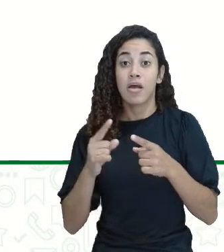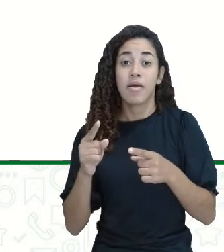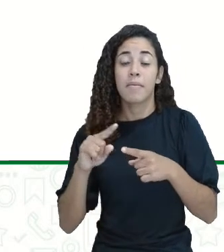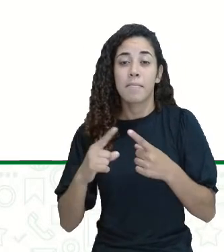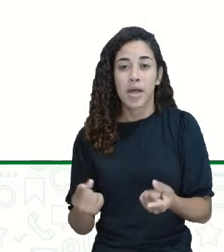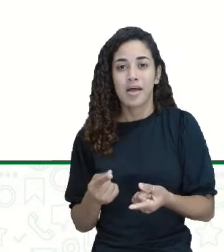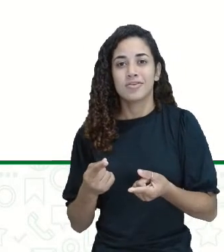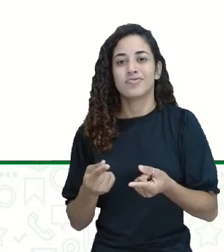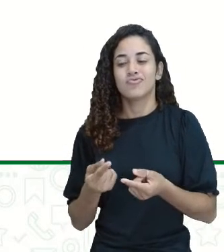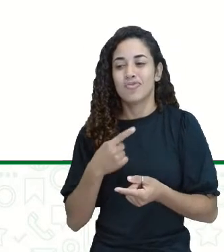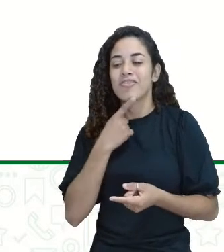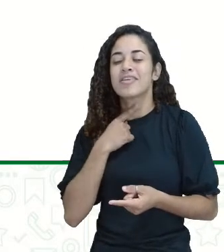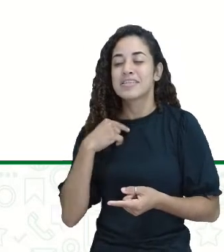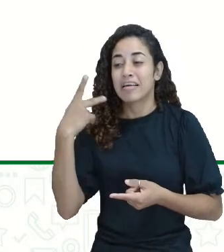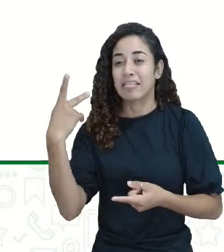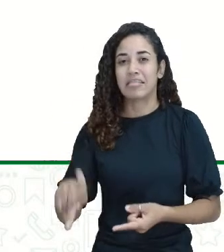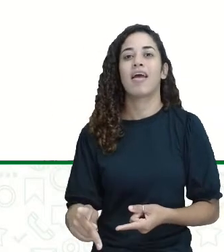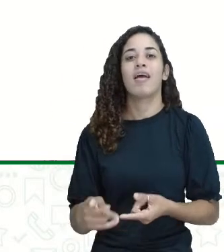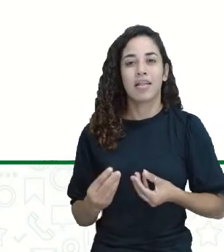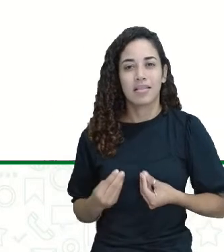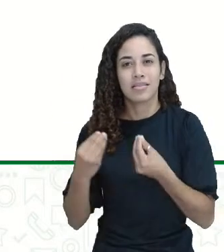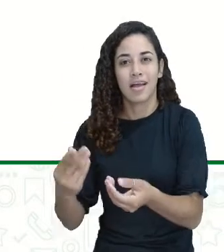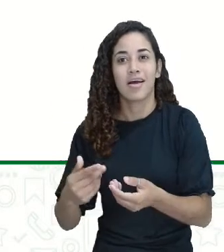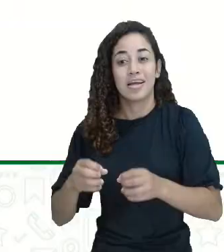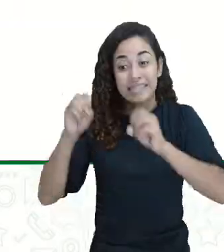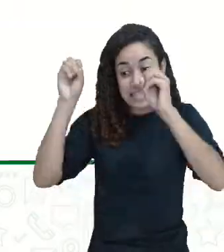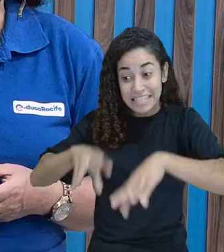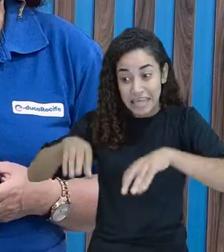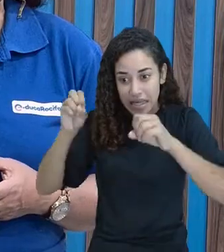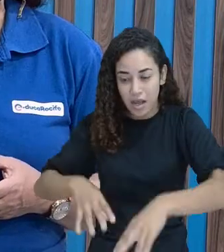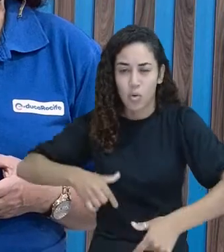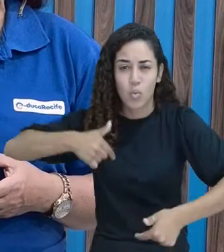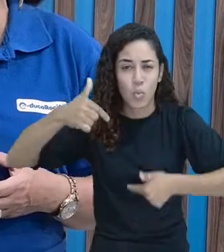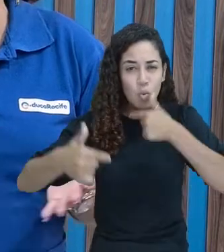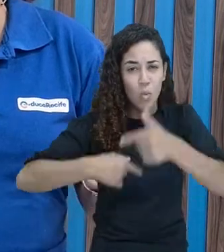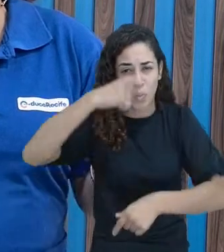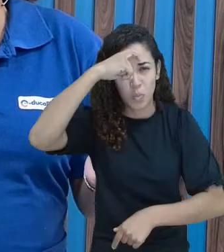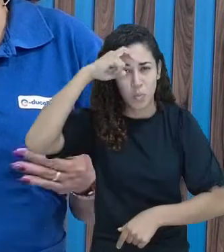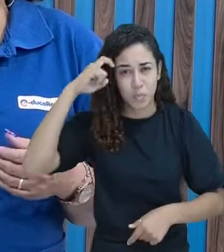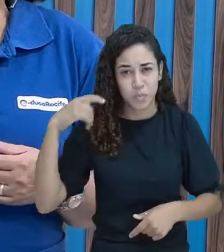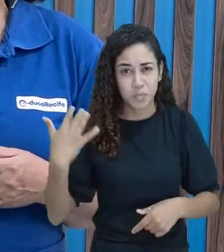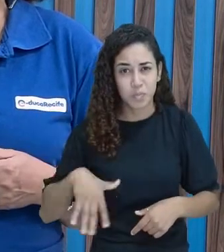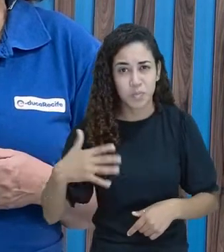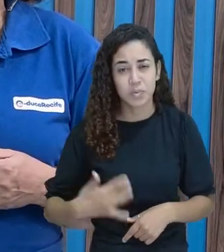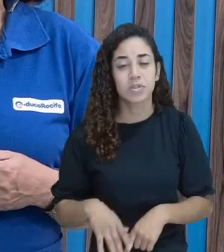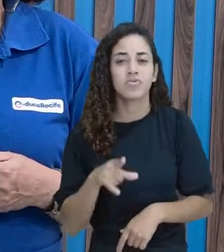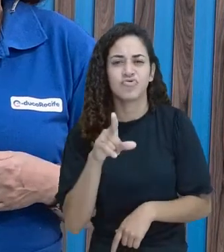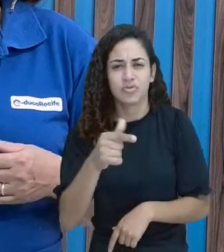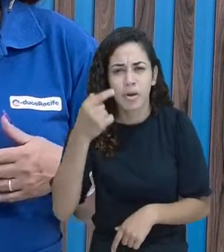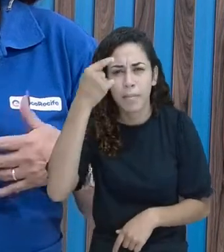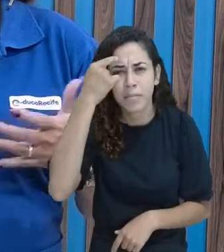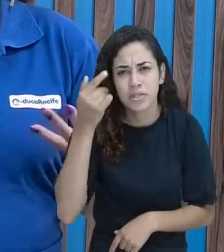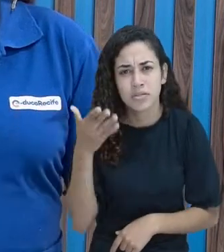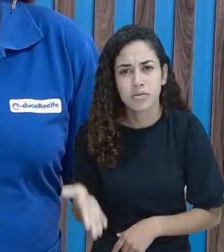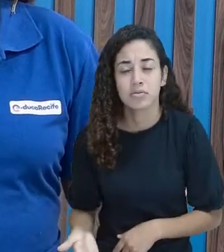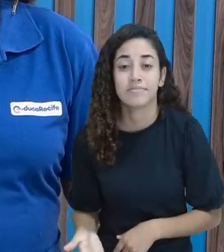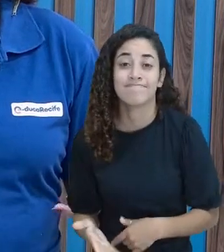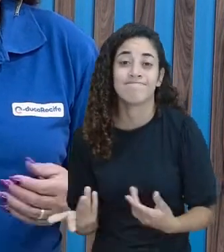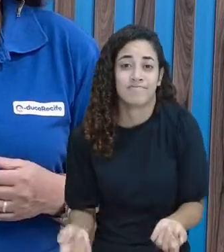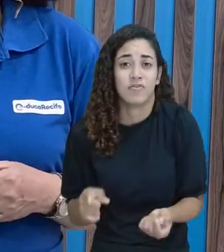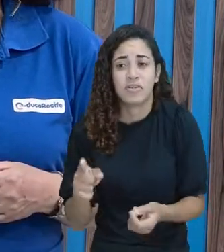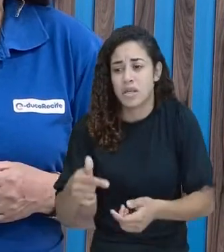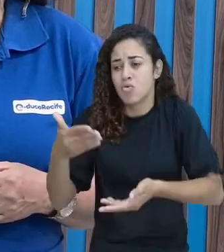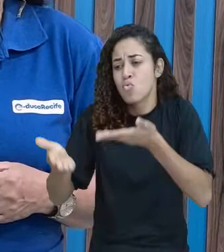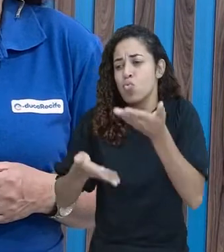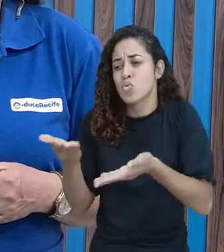vontades. Educar é trabalhoso. Já pensaram nisso? Então, para você, criar